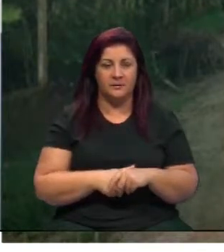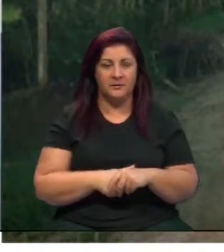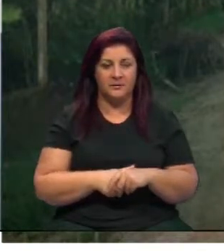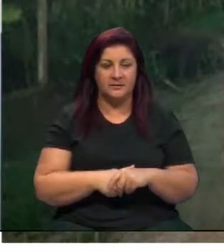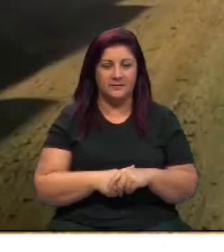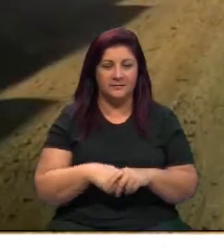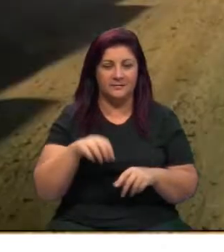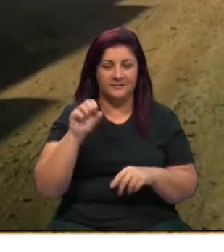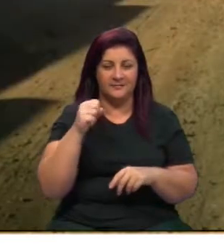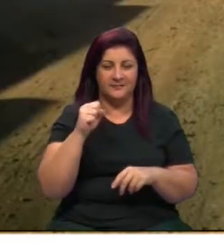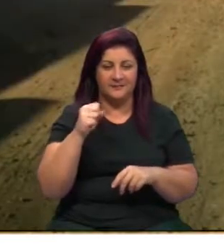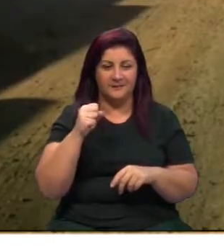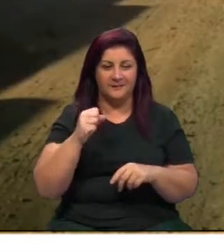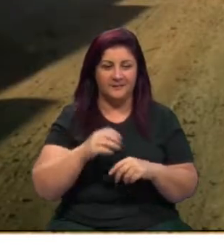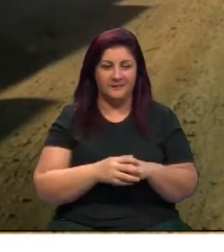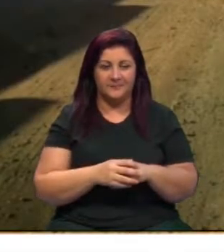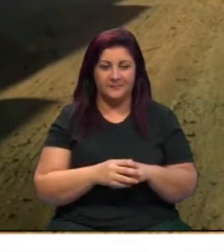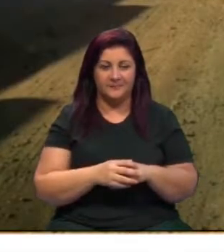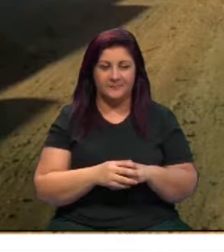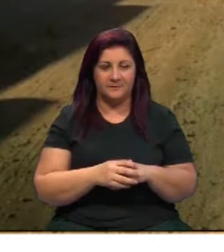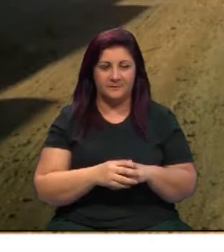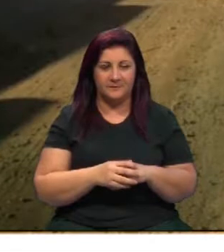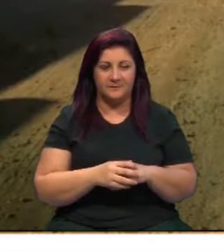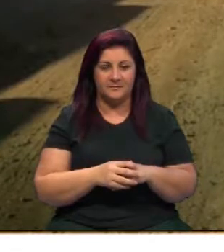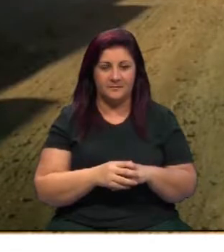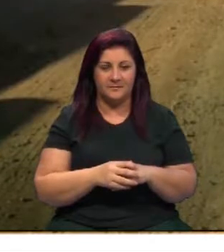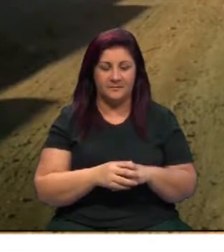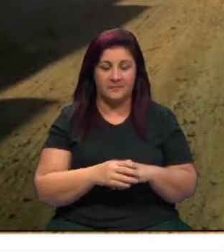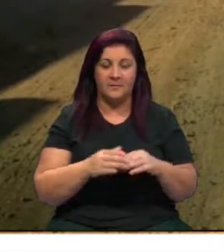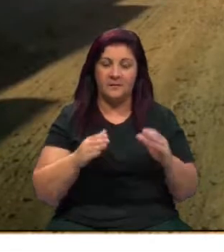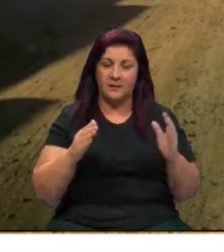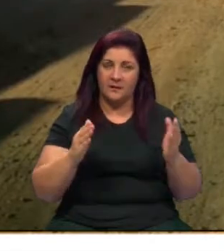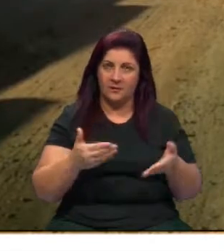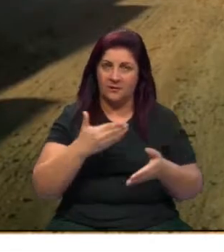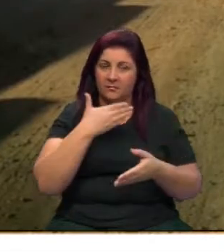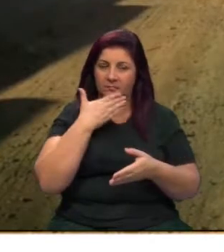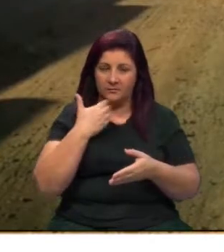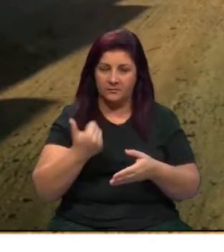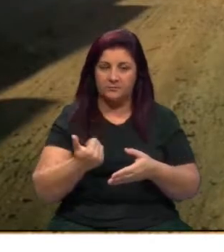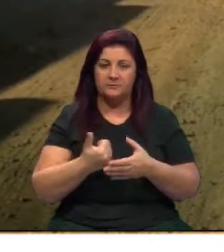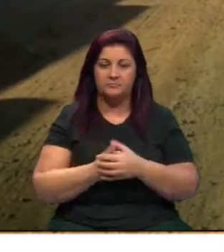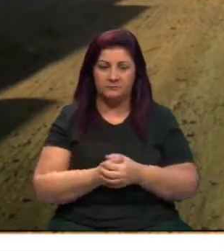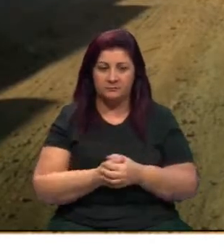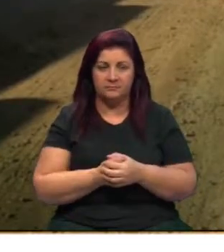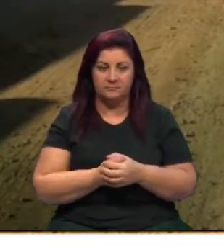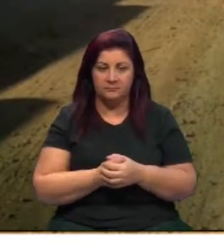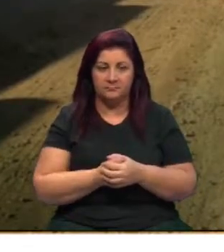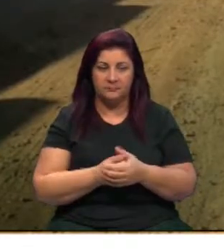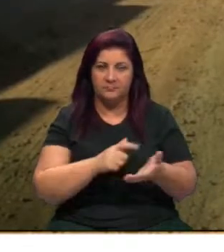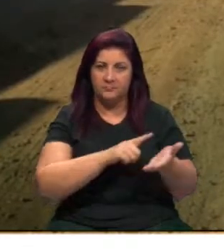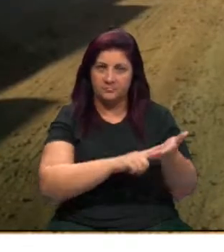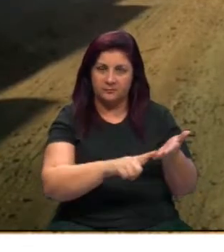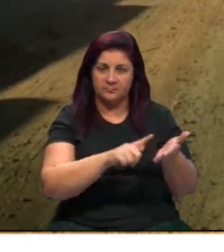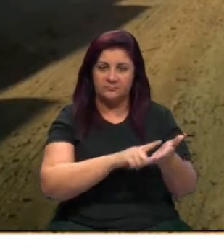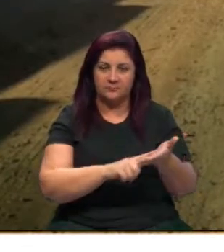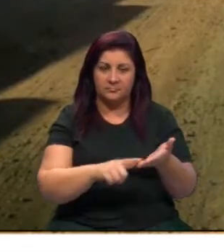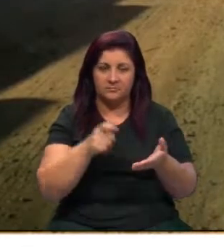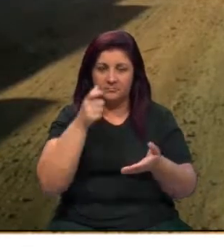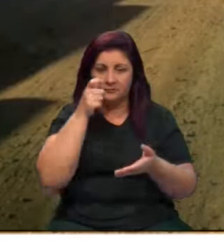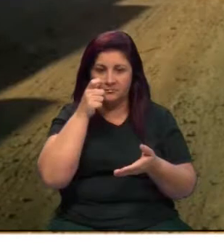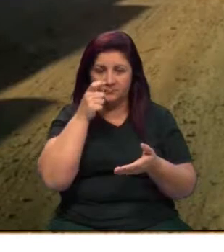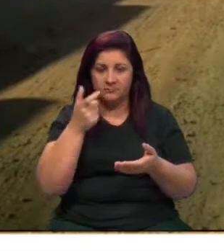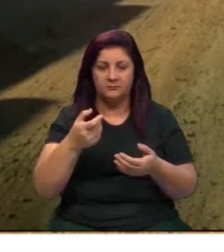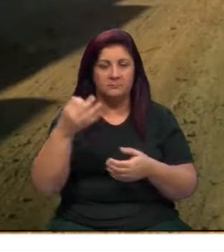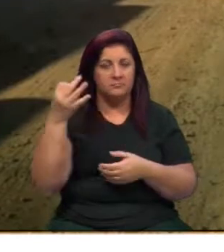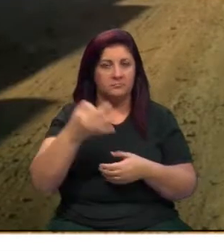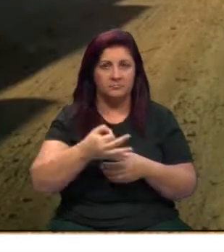foto 8, olha para você ver como que está ficando o bairro do Pinhal, das Brotas. Olha para vocês ver,